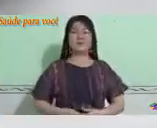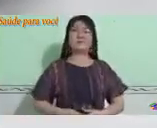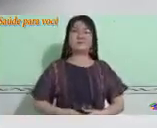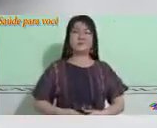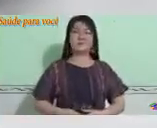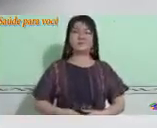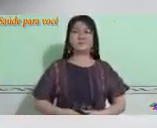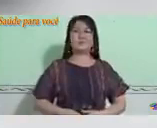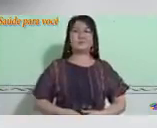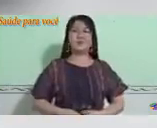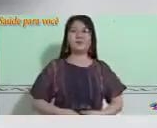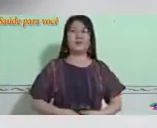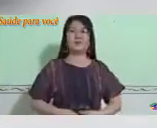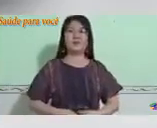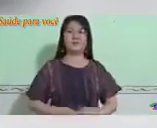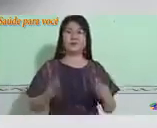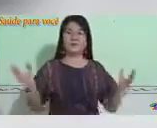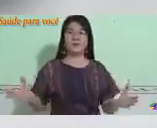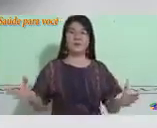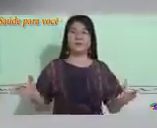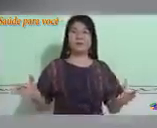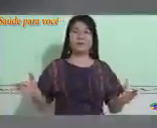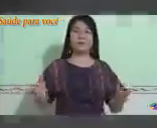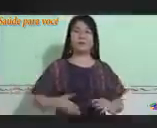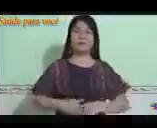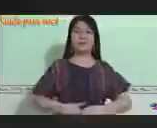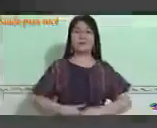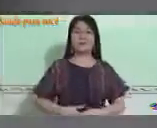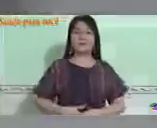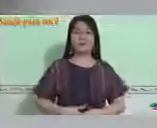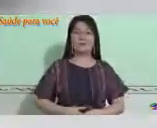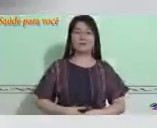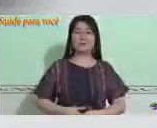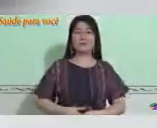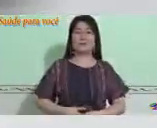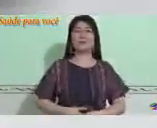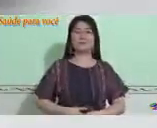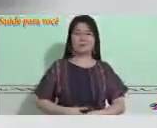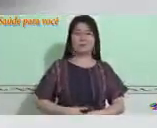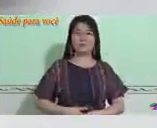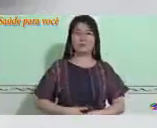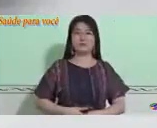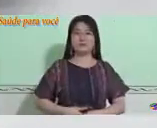2.60 miligramas, acento circunflexo NDOAS, 100 gramas,